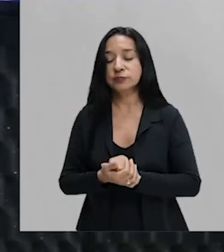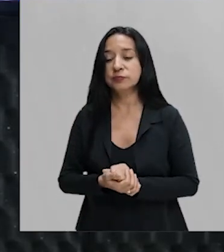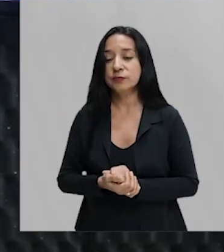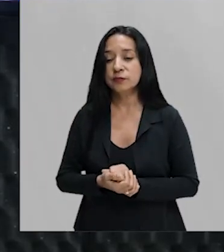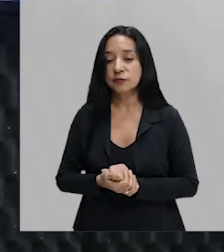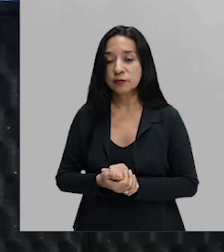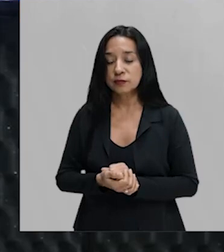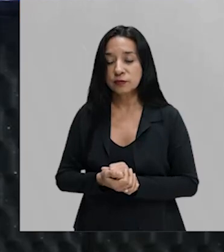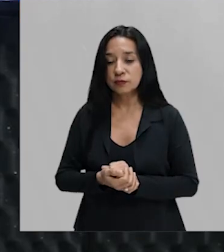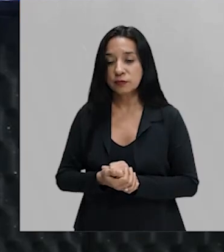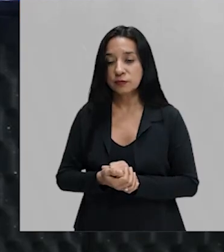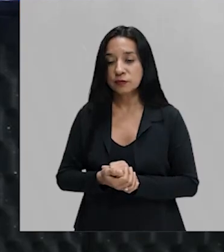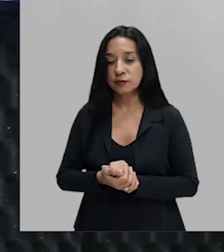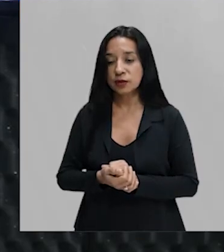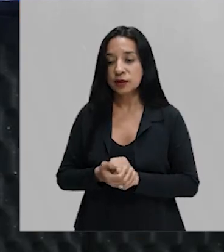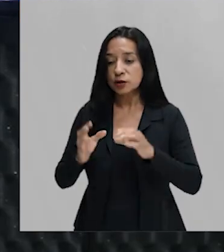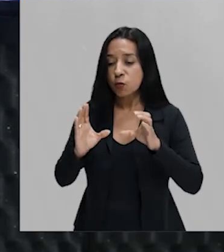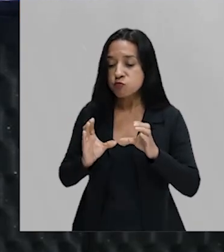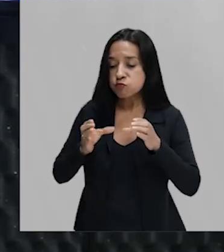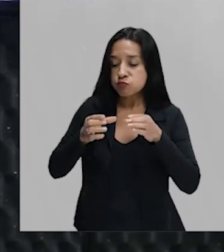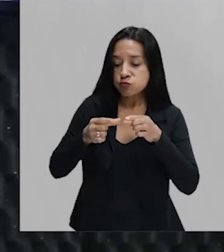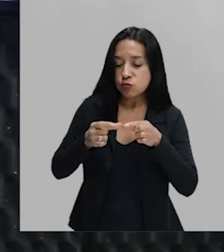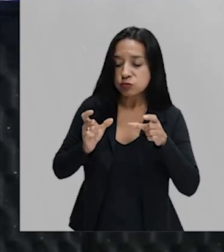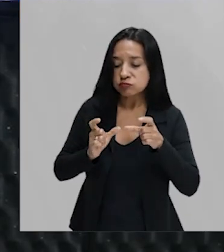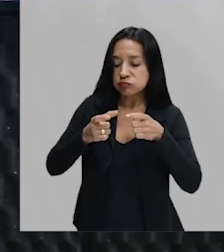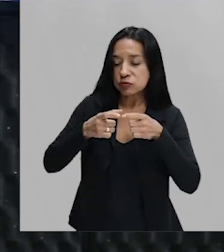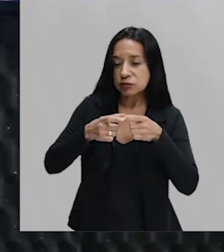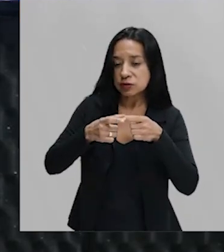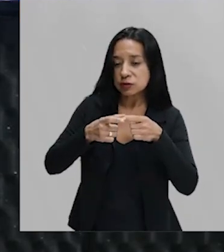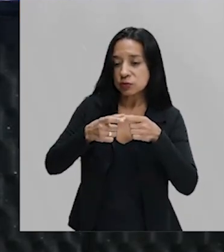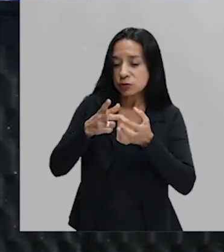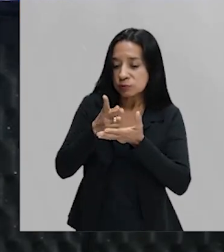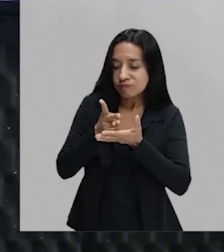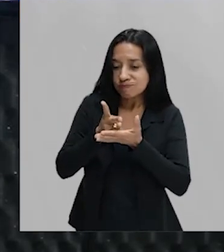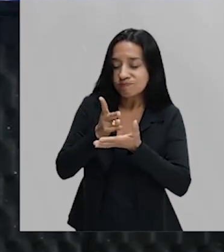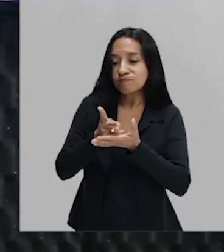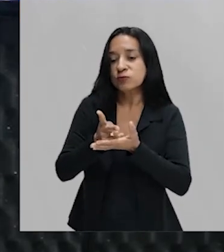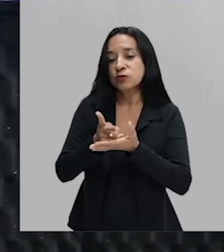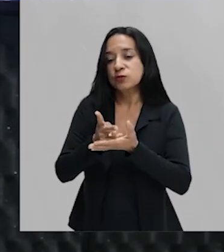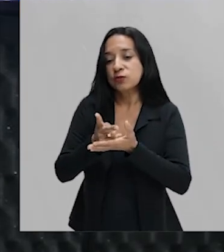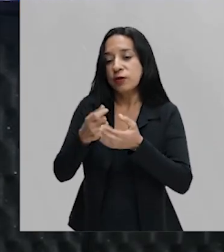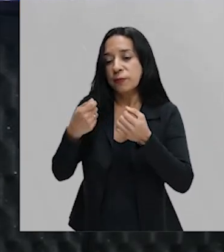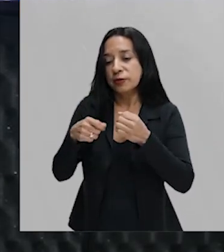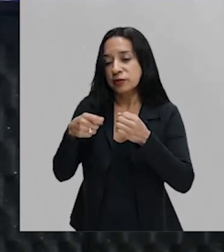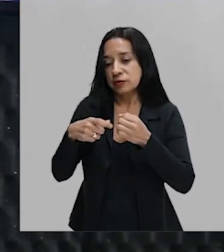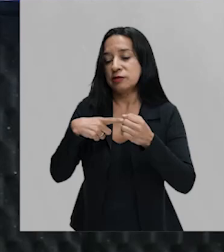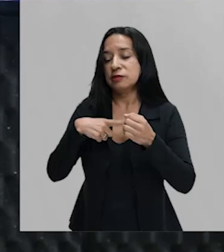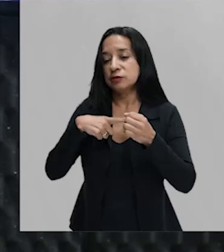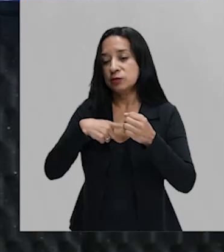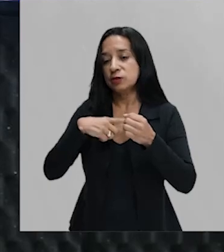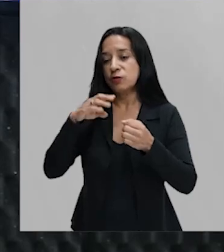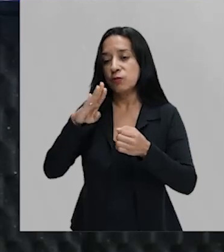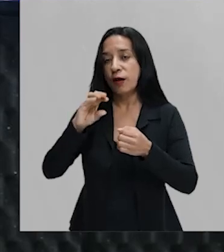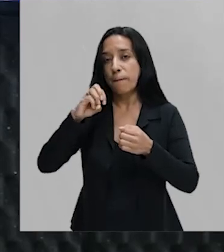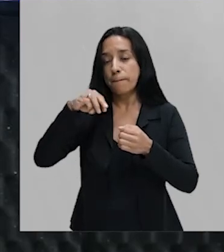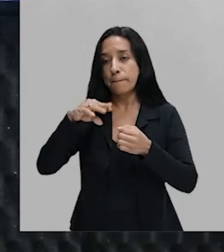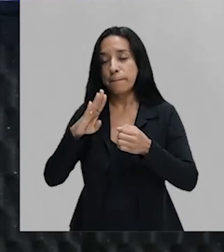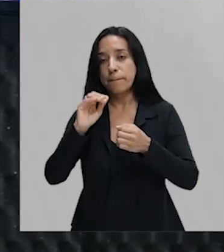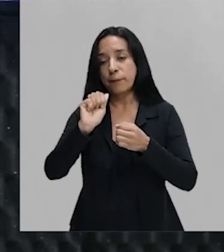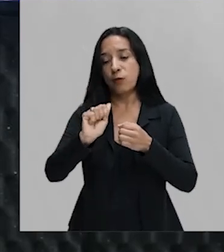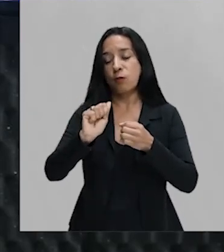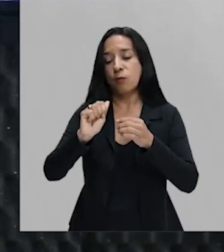Então, para que essas concentrações permaneçam assim, ela tem que ter uma bombinha o tempo todo